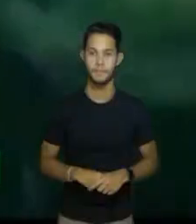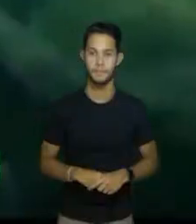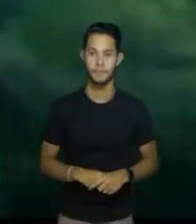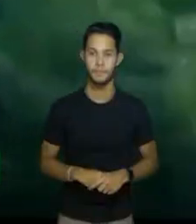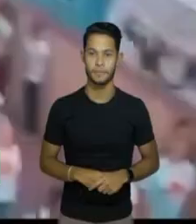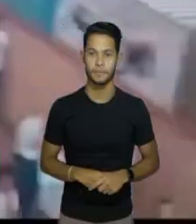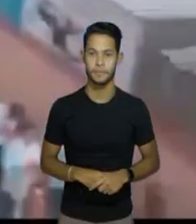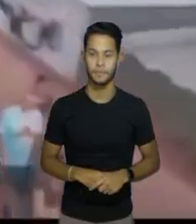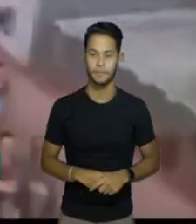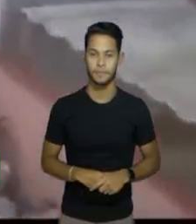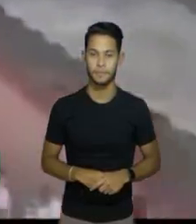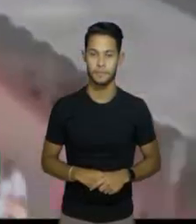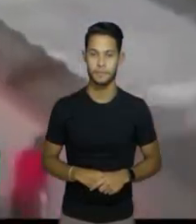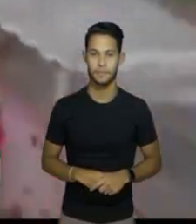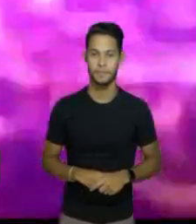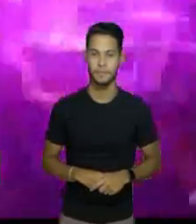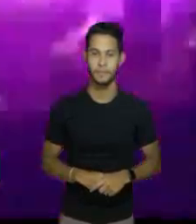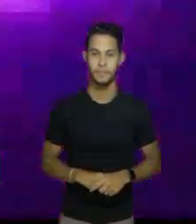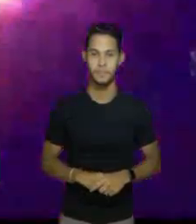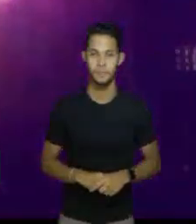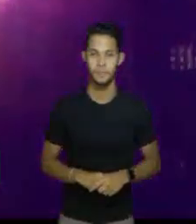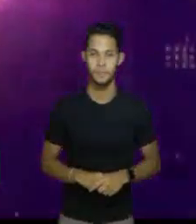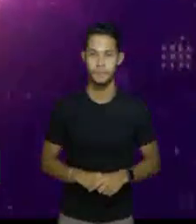nos preparando para esse dia histórico.